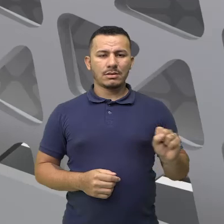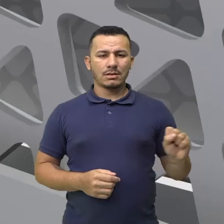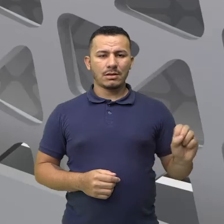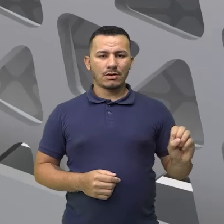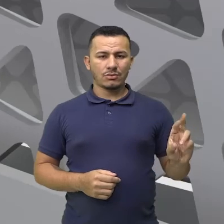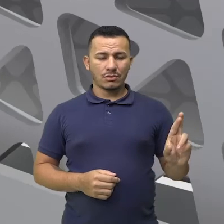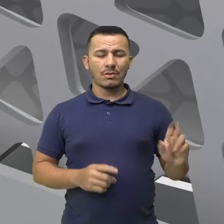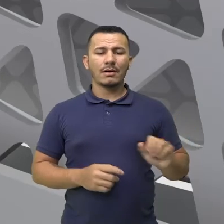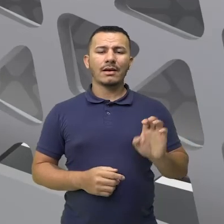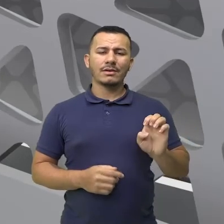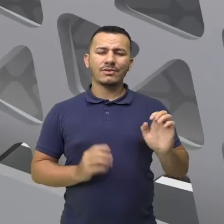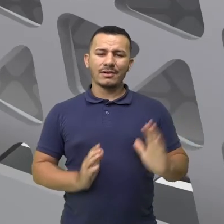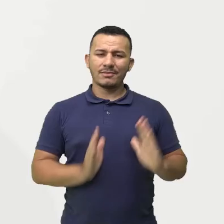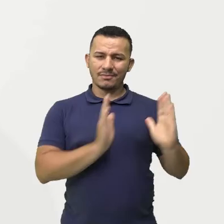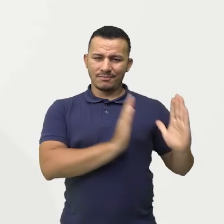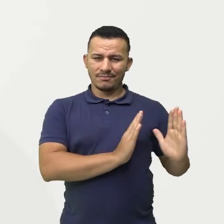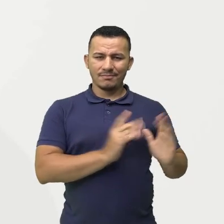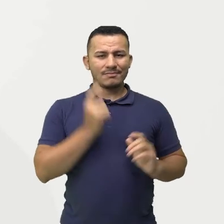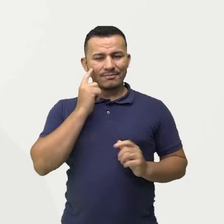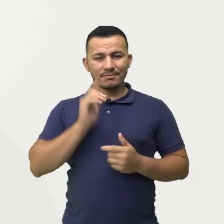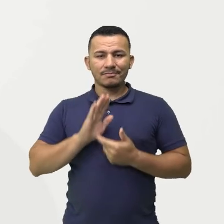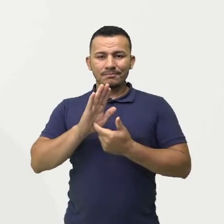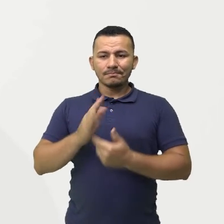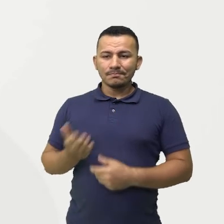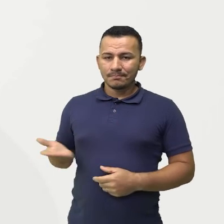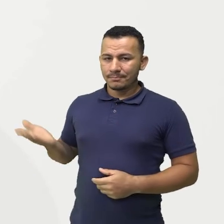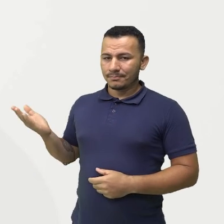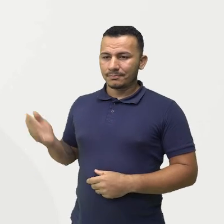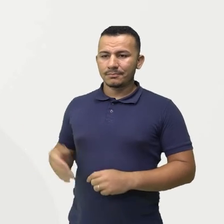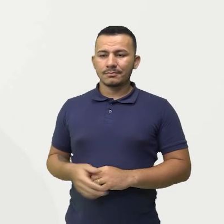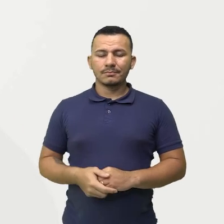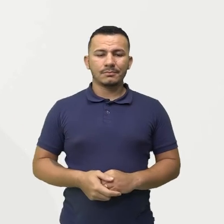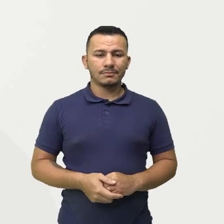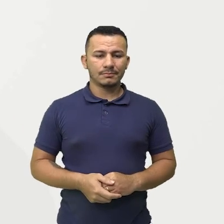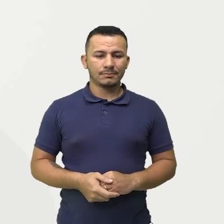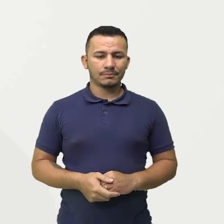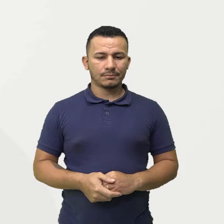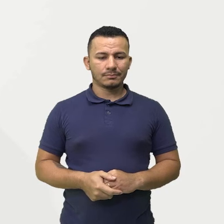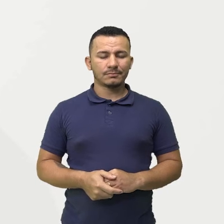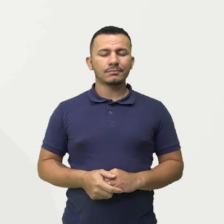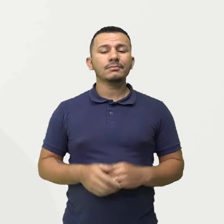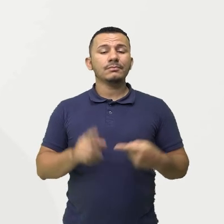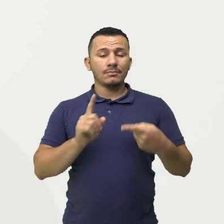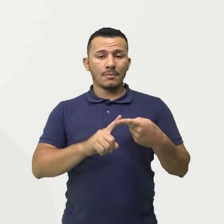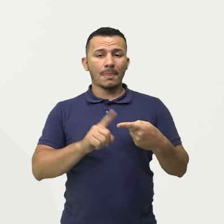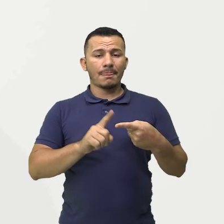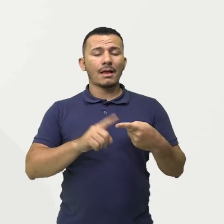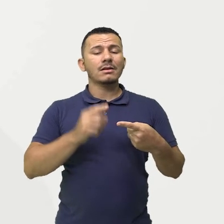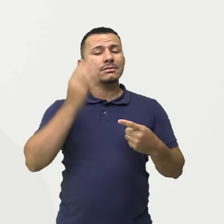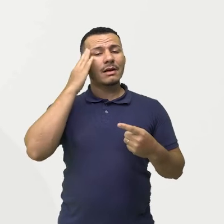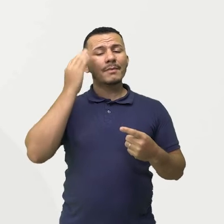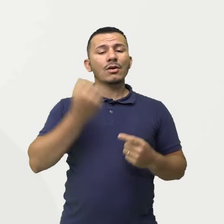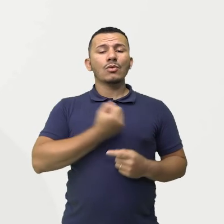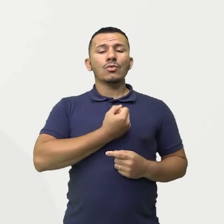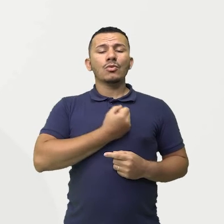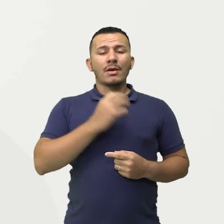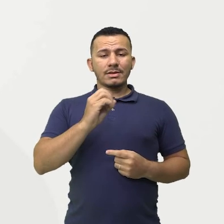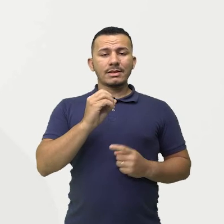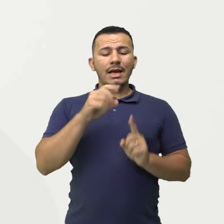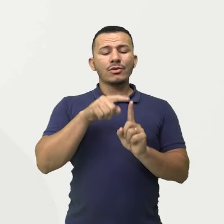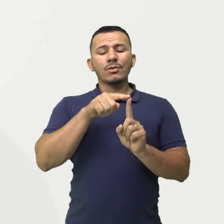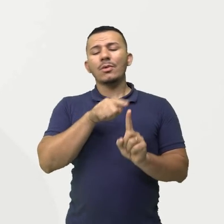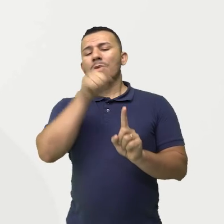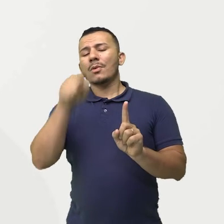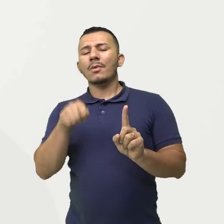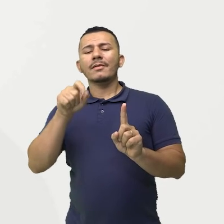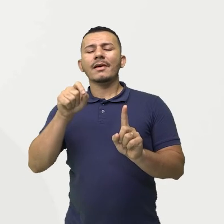imediatamente à esquerda. Vamos voltar para os nossos exemplos. Me segue. Então, no nosso exemplo, olha, sucessor de 0. O sucessor de